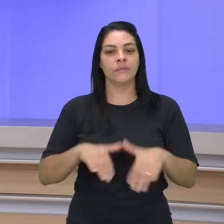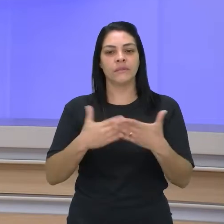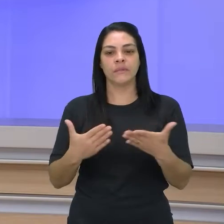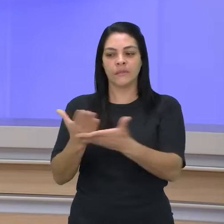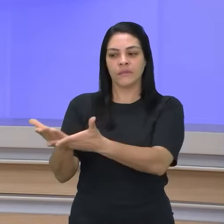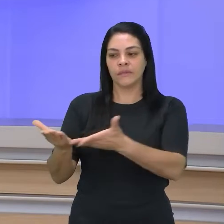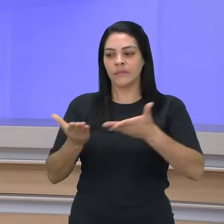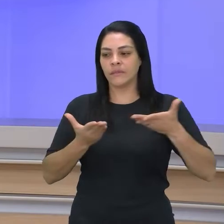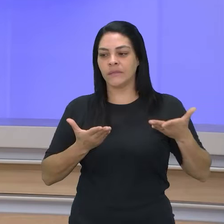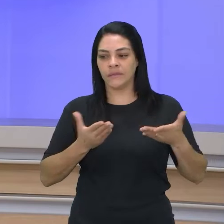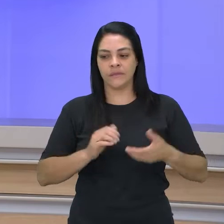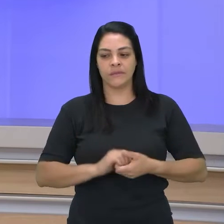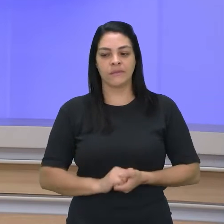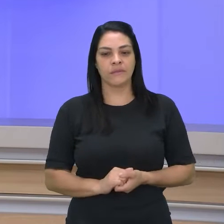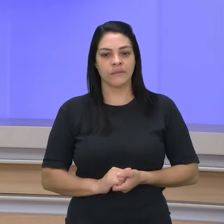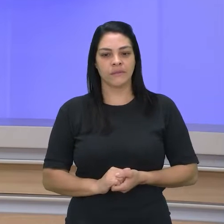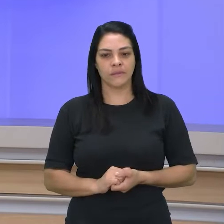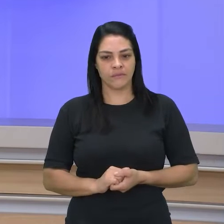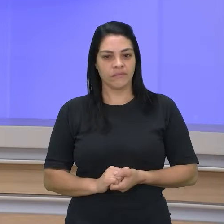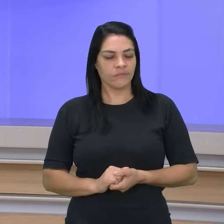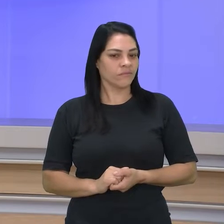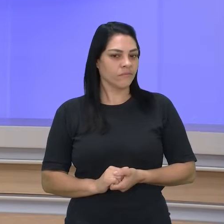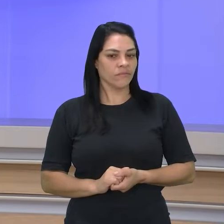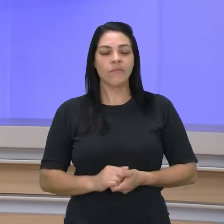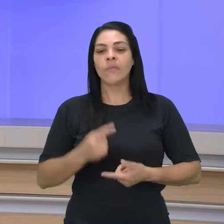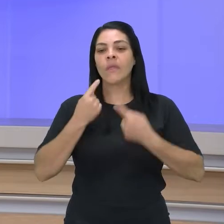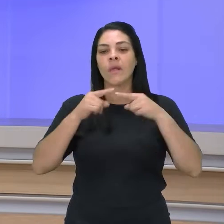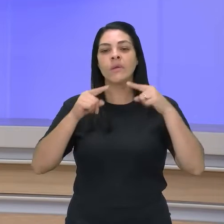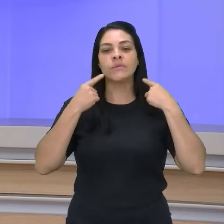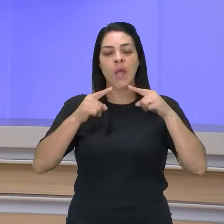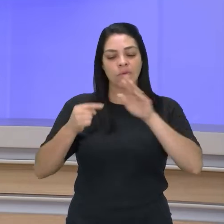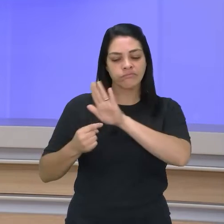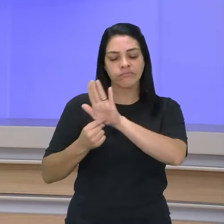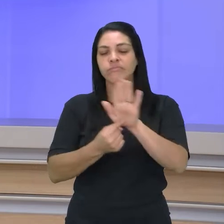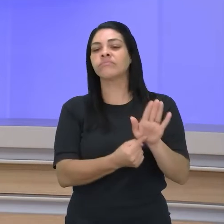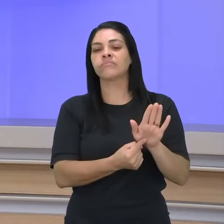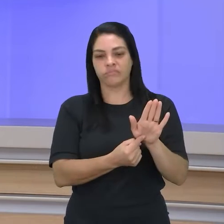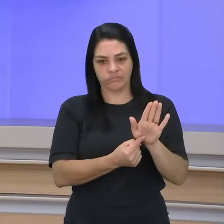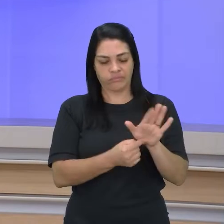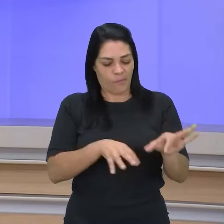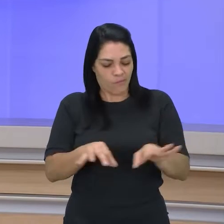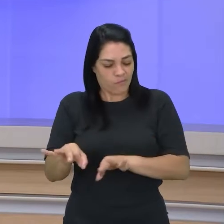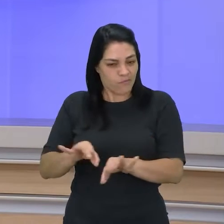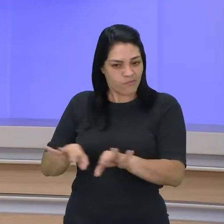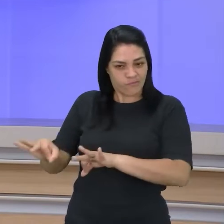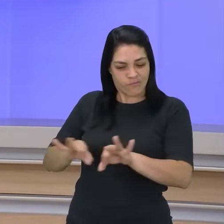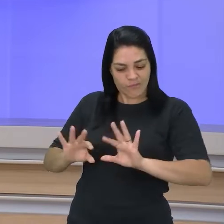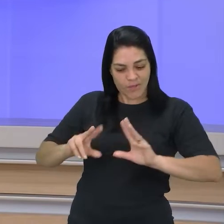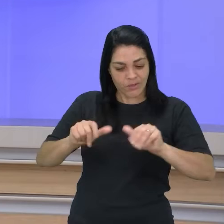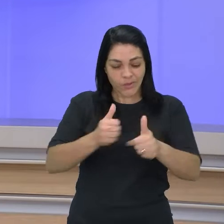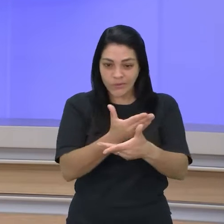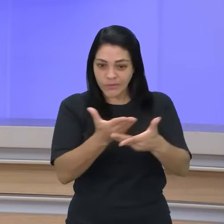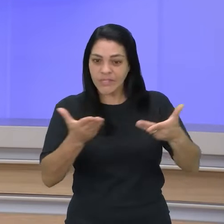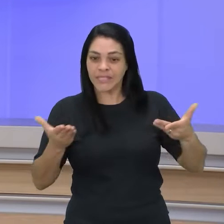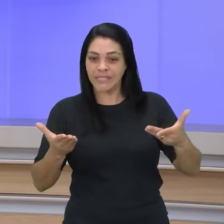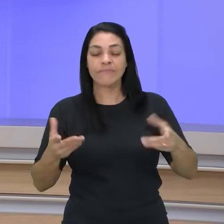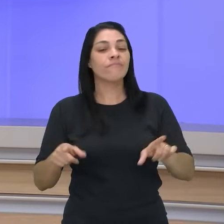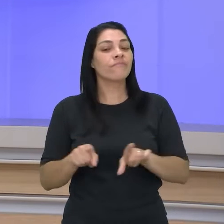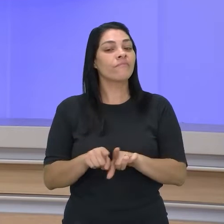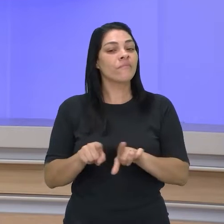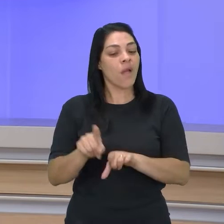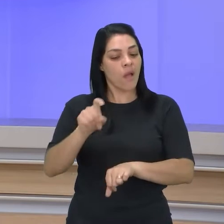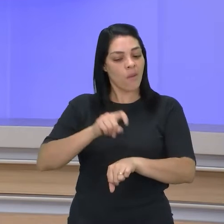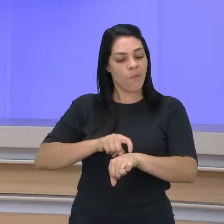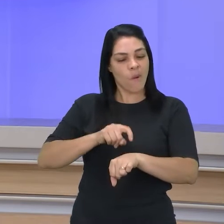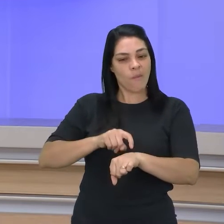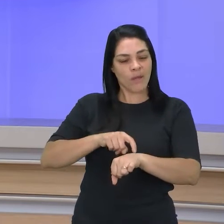bem-vindas e bem-vindos. É um diálogo de apresentação, né, da organização para todos vocês e também o momento